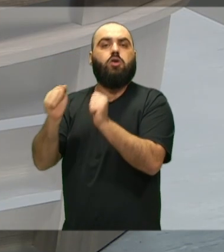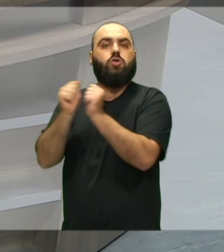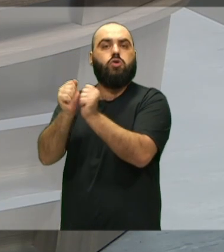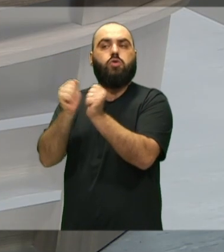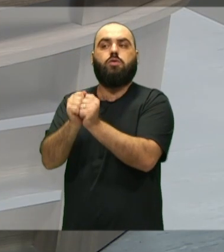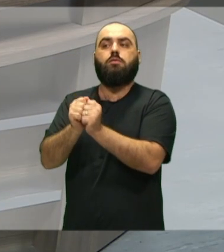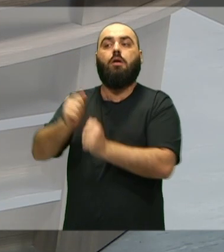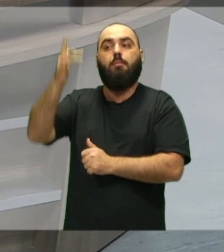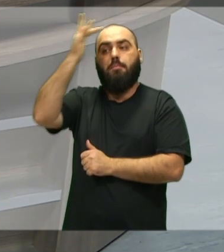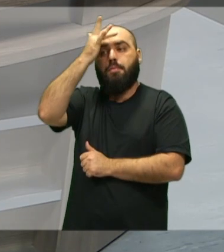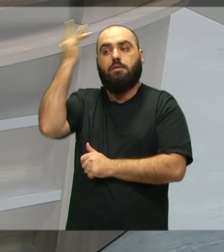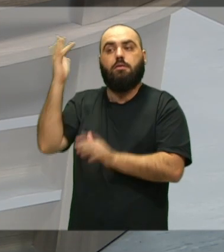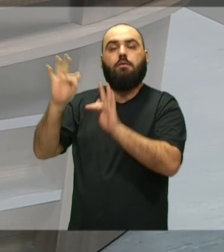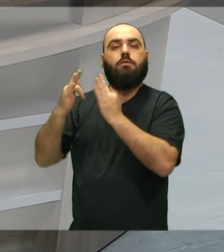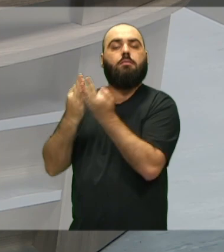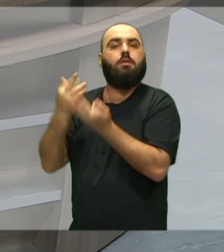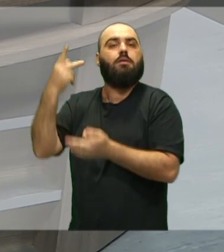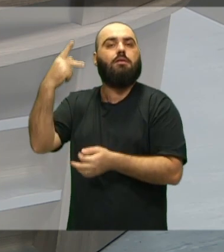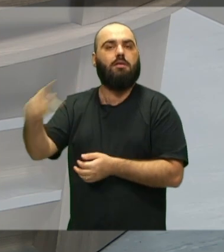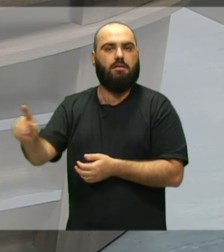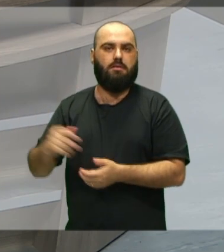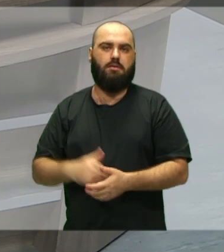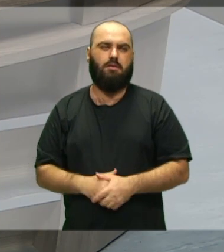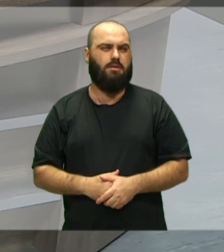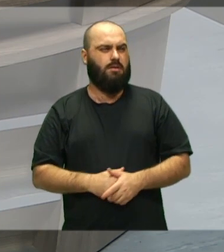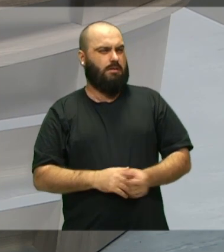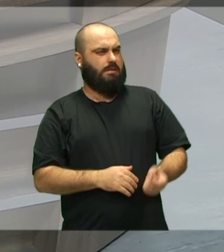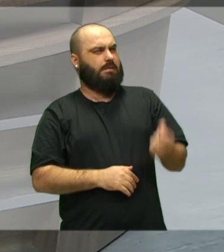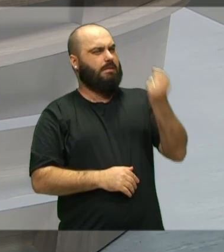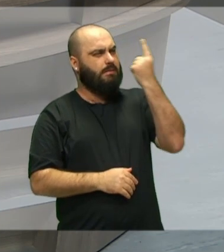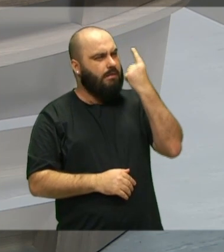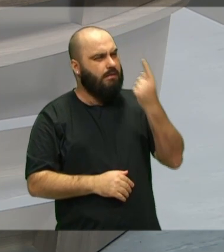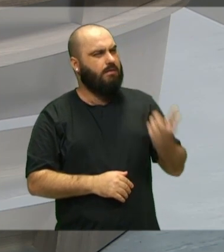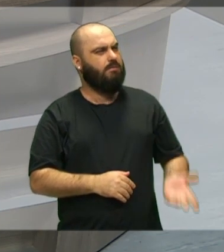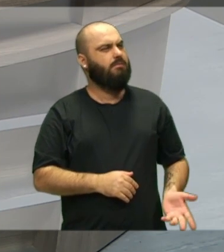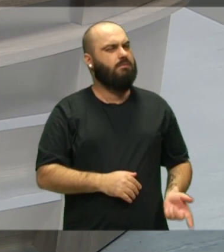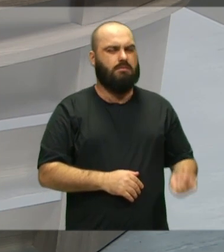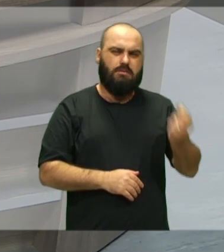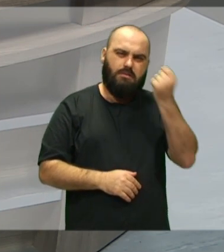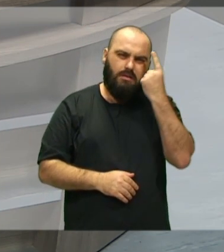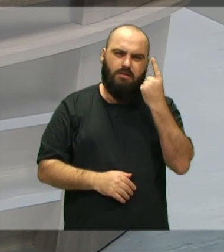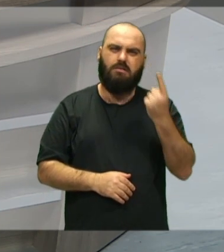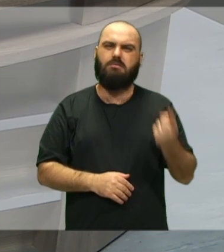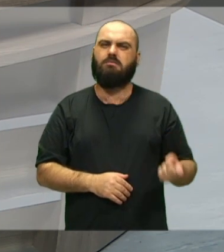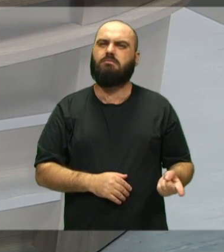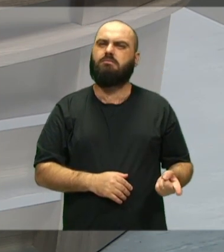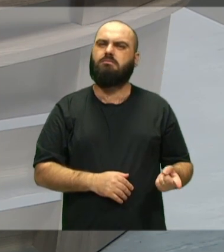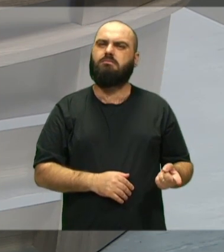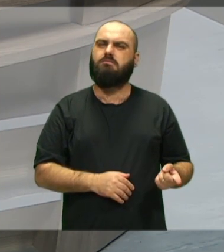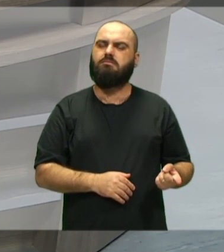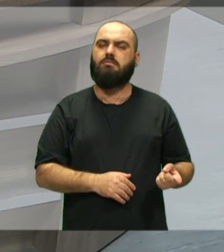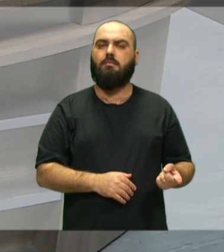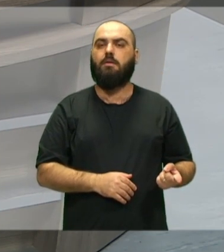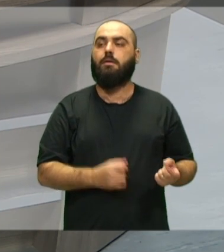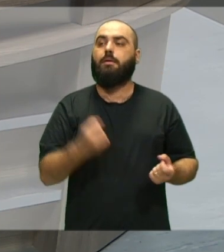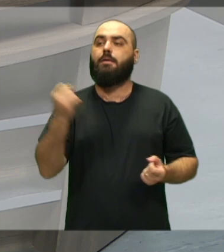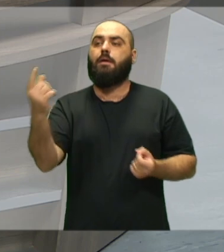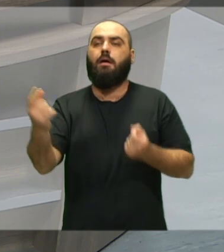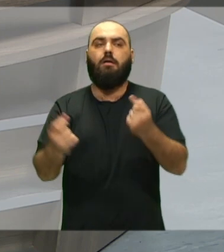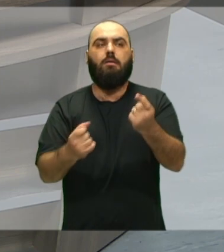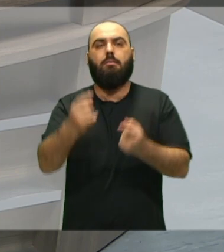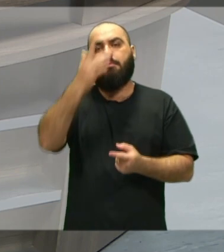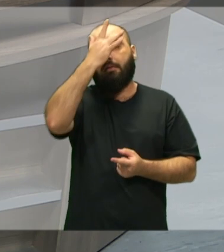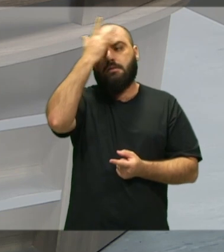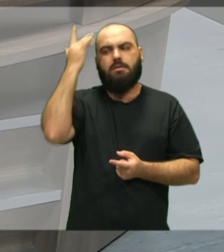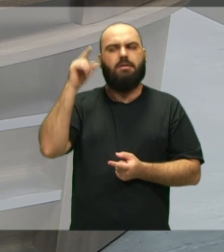algum parente. Então já sabe assim, é meio estranho isso e tal, né? Aí algumas pessoas podem dizer assim,